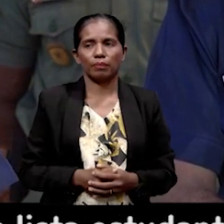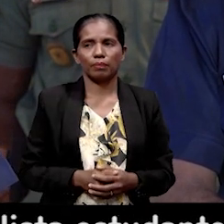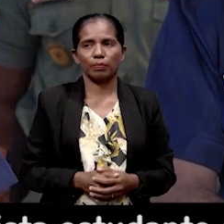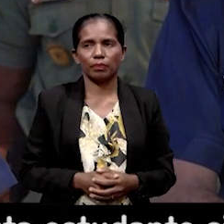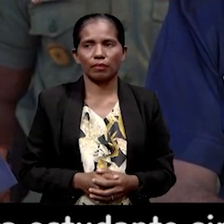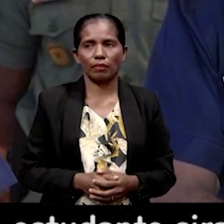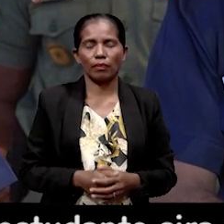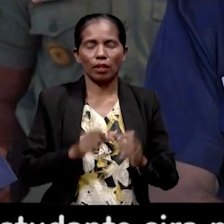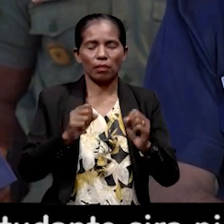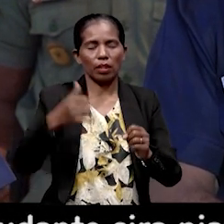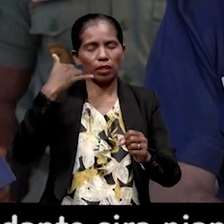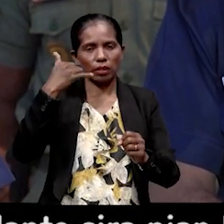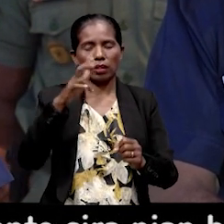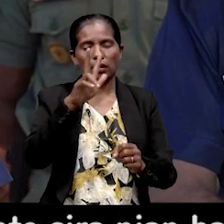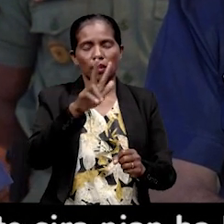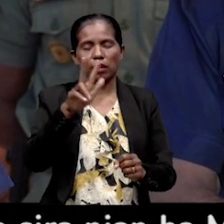O bele contacto ba